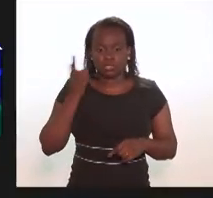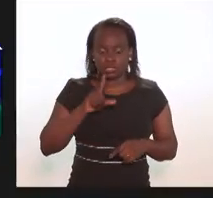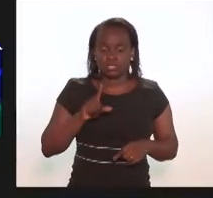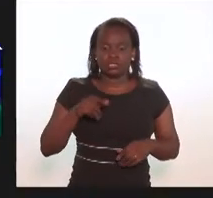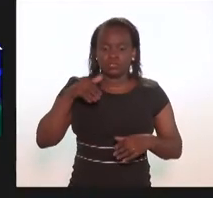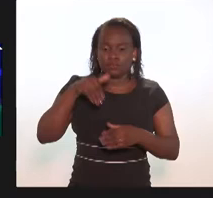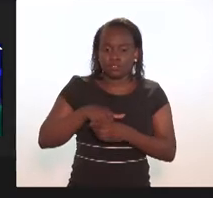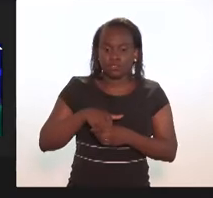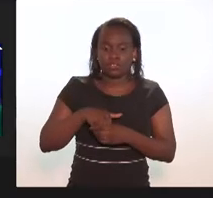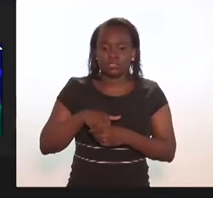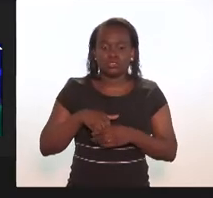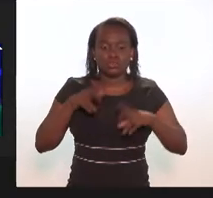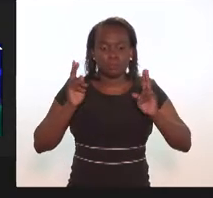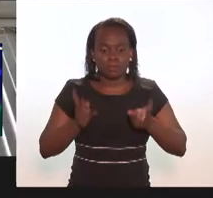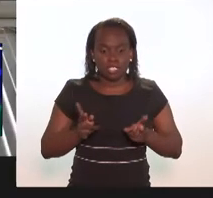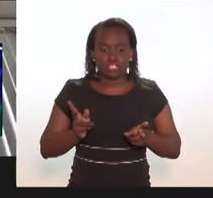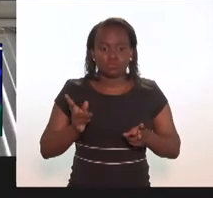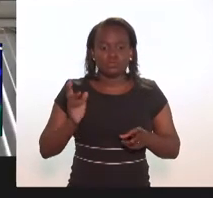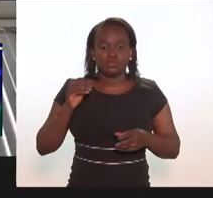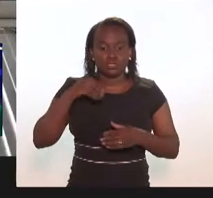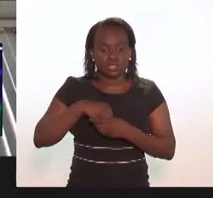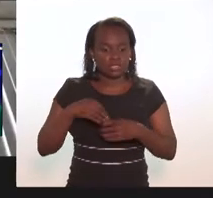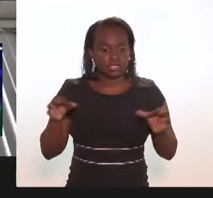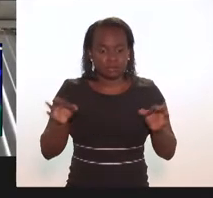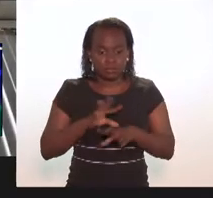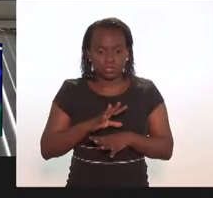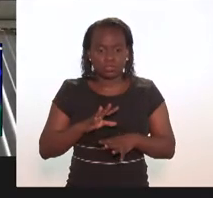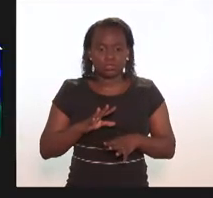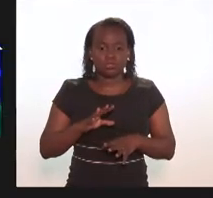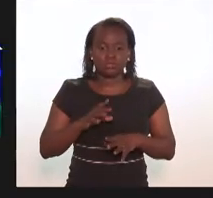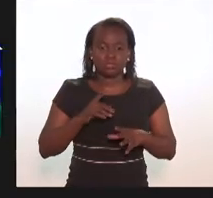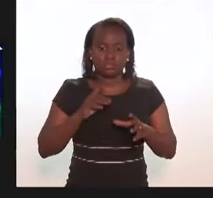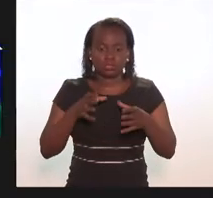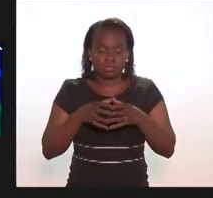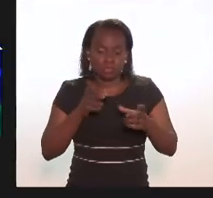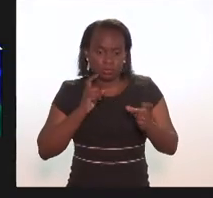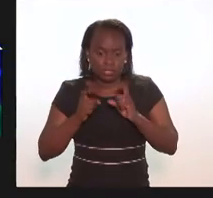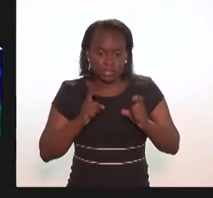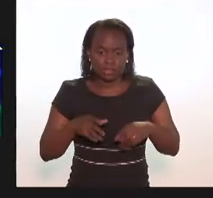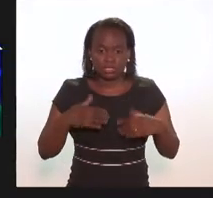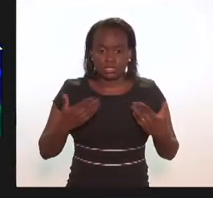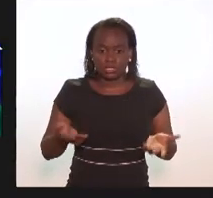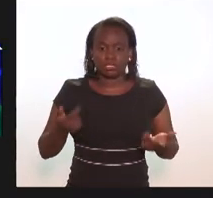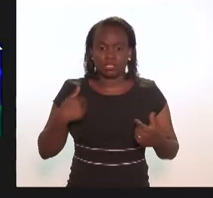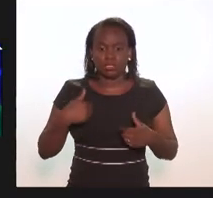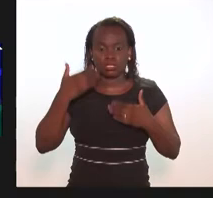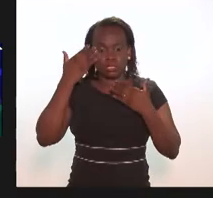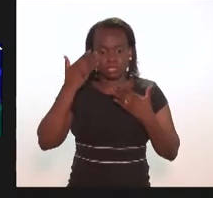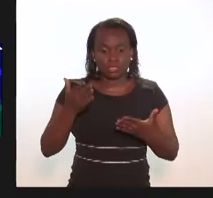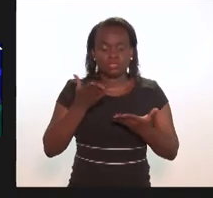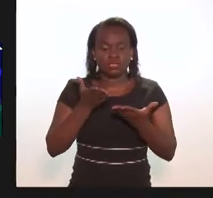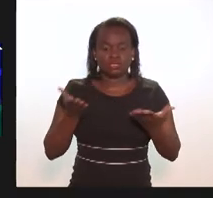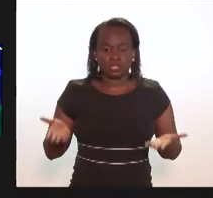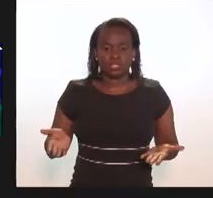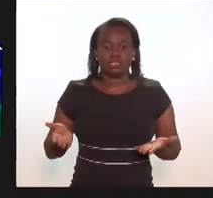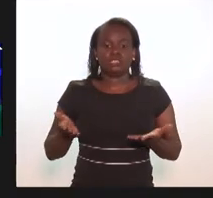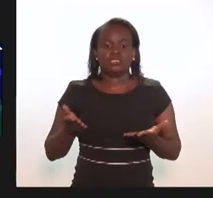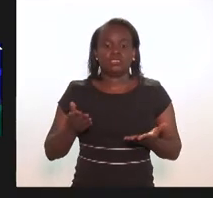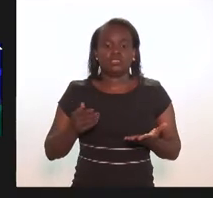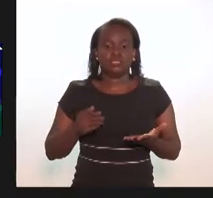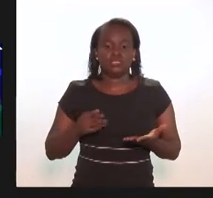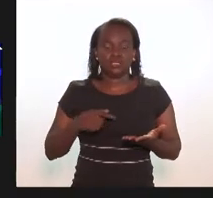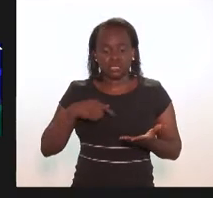votos, mesmo já tendo encerrado votações. E eu agradeço a Vossa Excelência essa